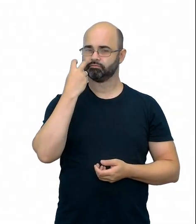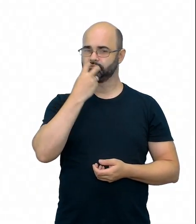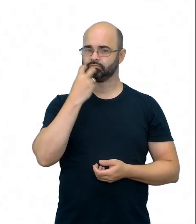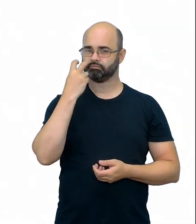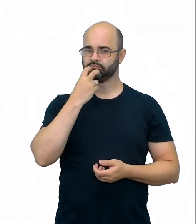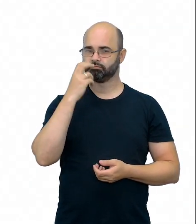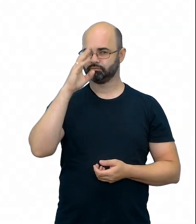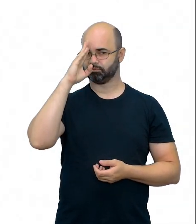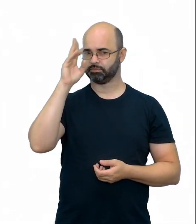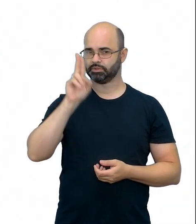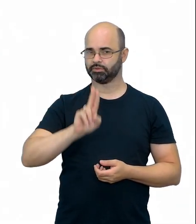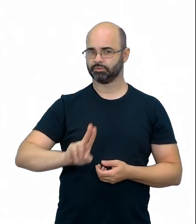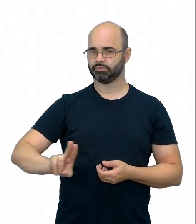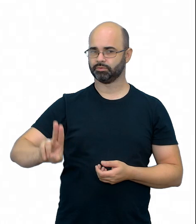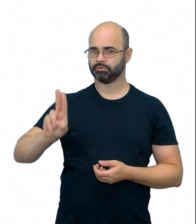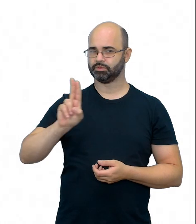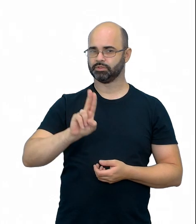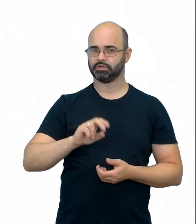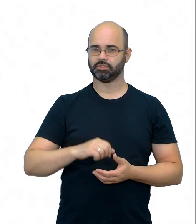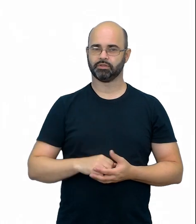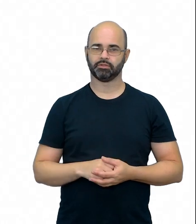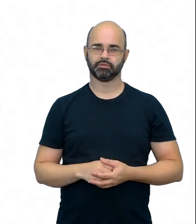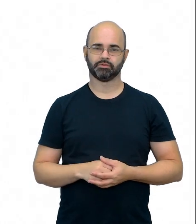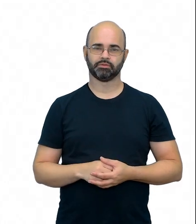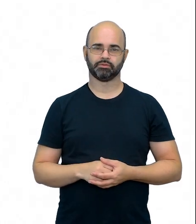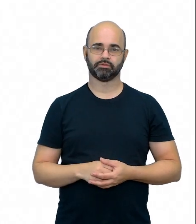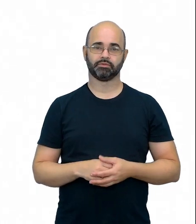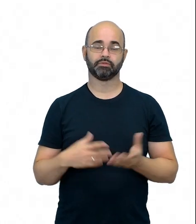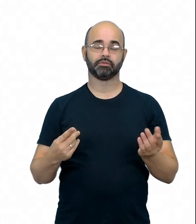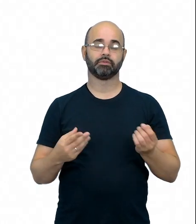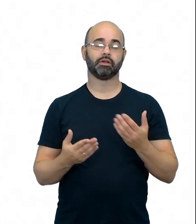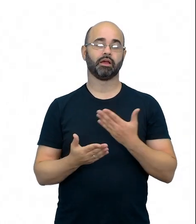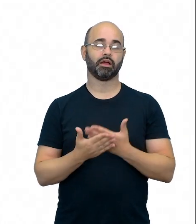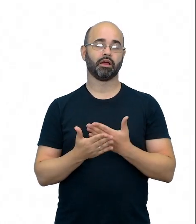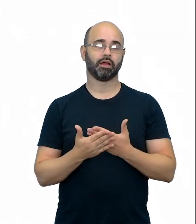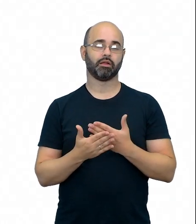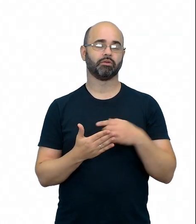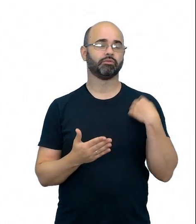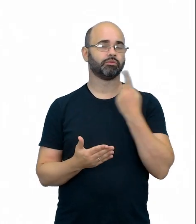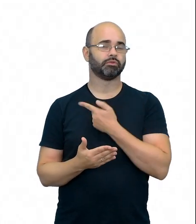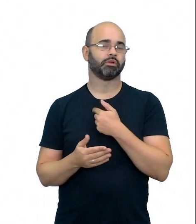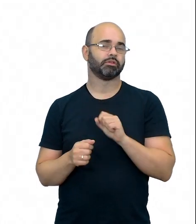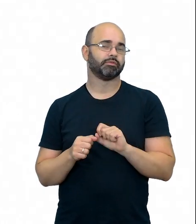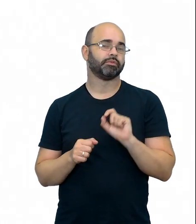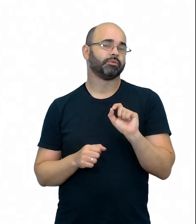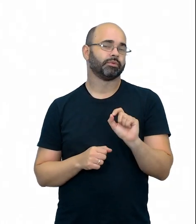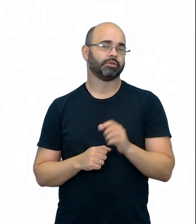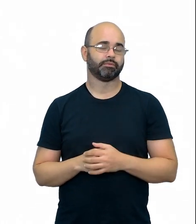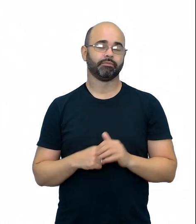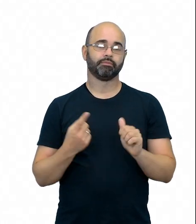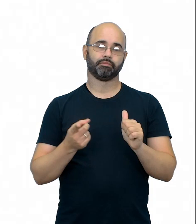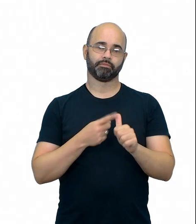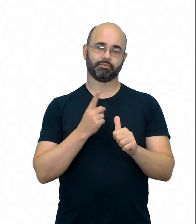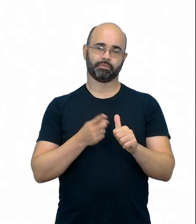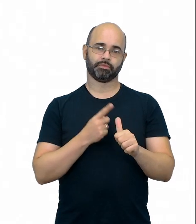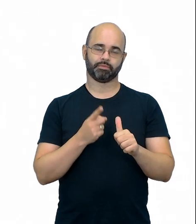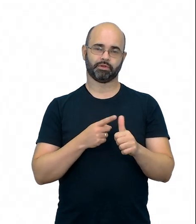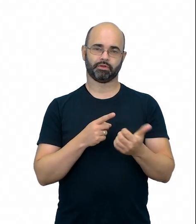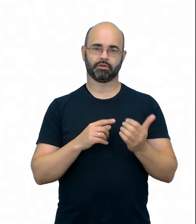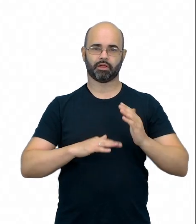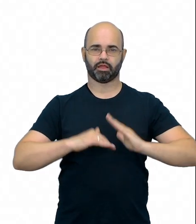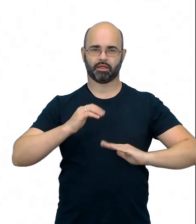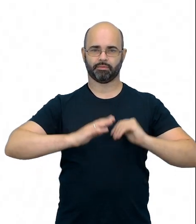forma composicional escrita. Então, para analisar essa aula, o que nós faremos? Primeiro, rever a habilidade essencial